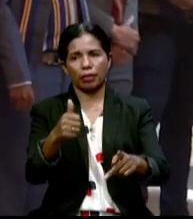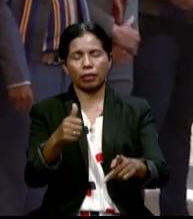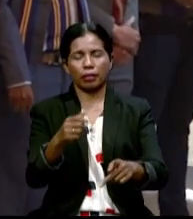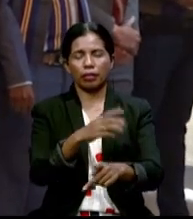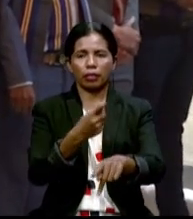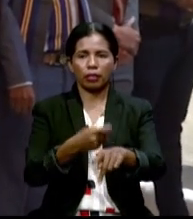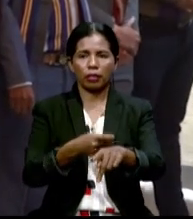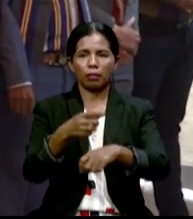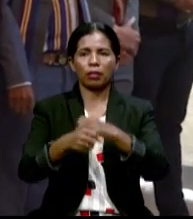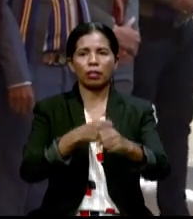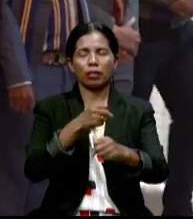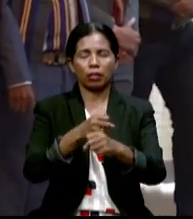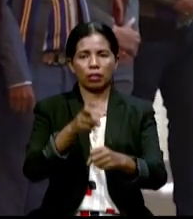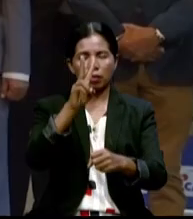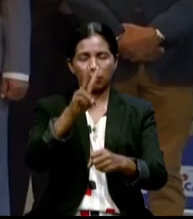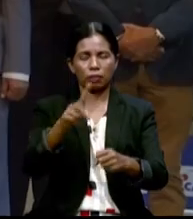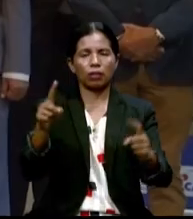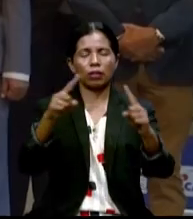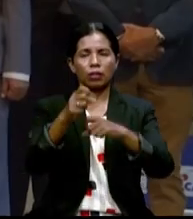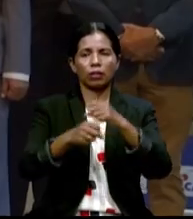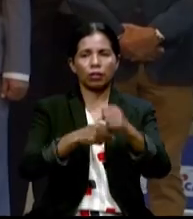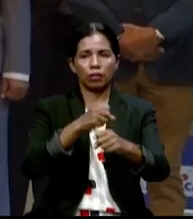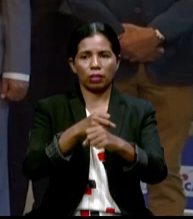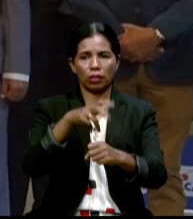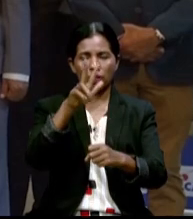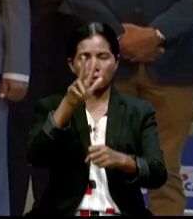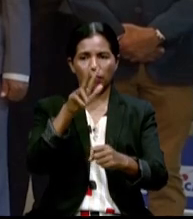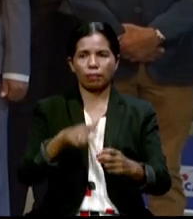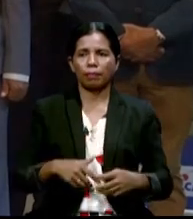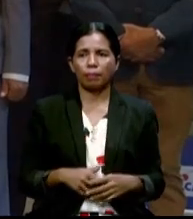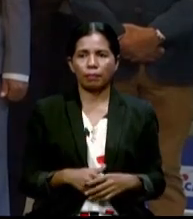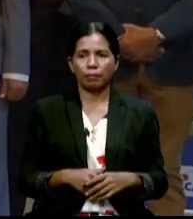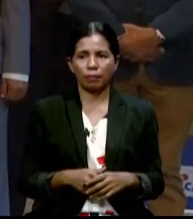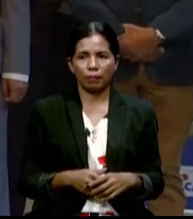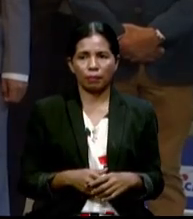duração tempo, Tinan Rua, Tolo. Lamberto da Silva, Adriano Verdial, GMN.